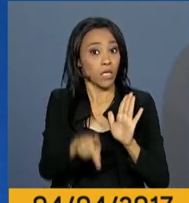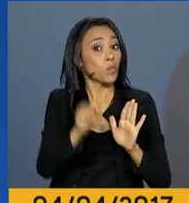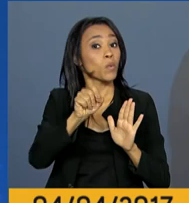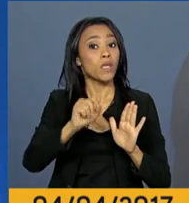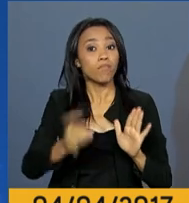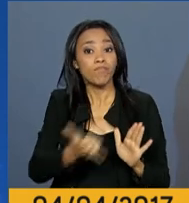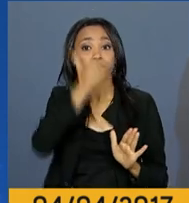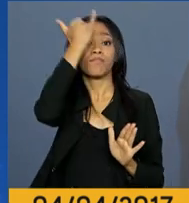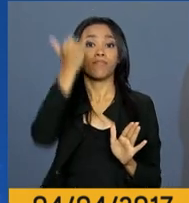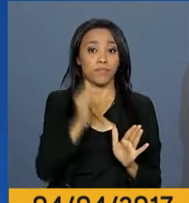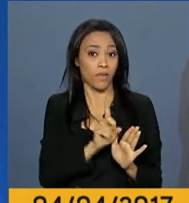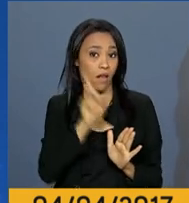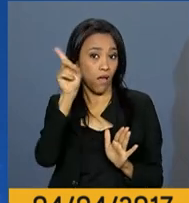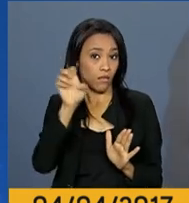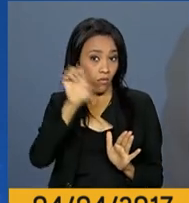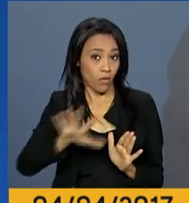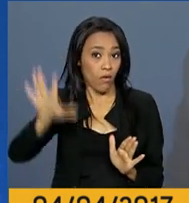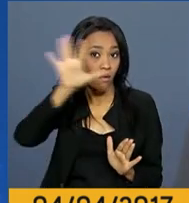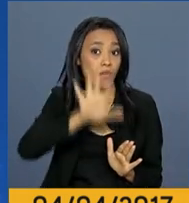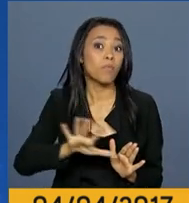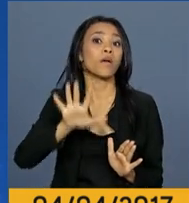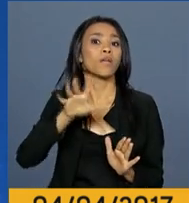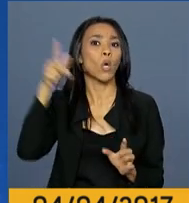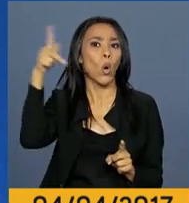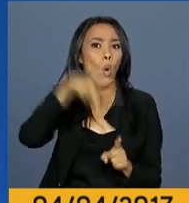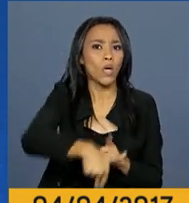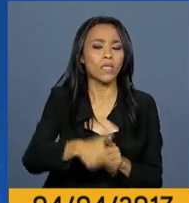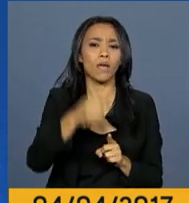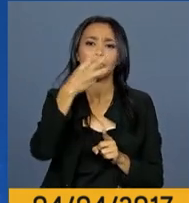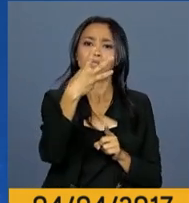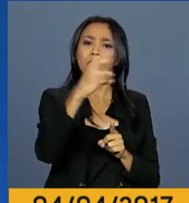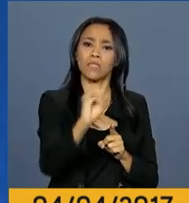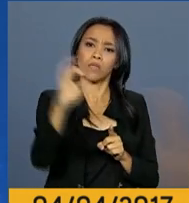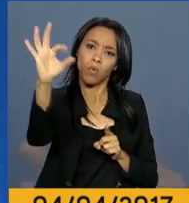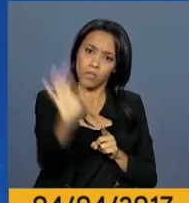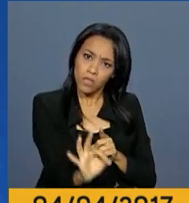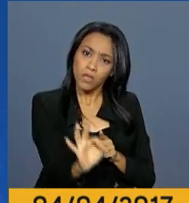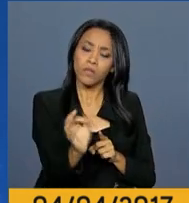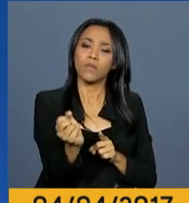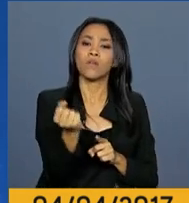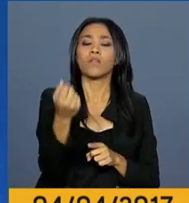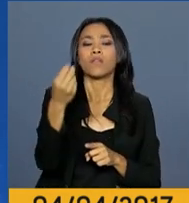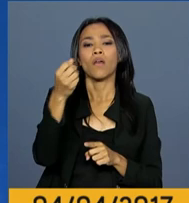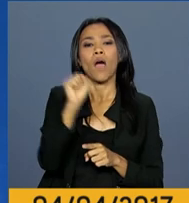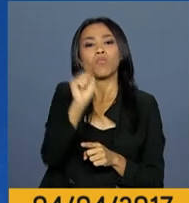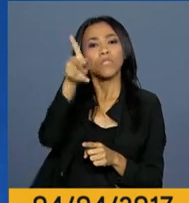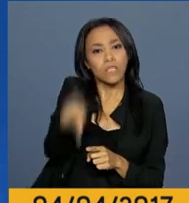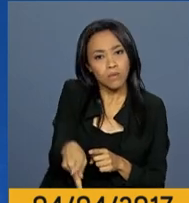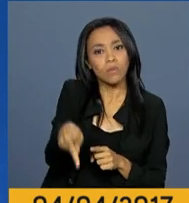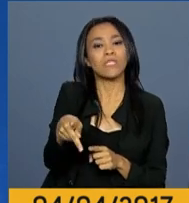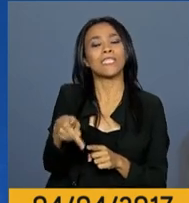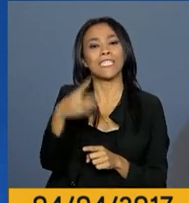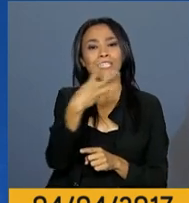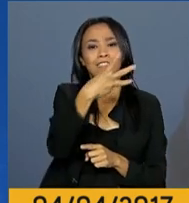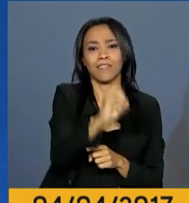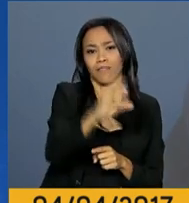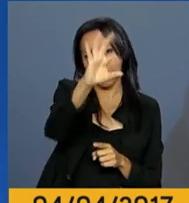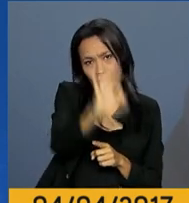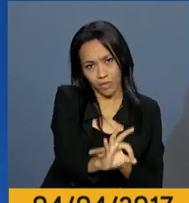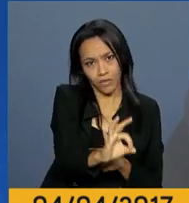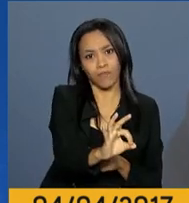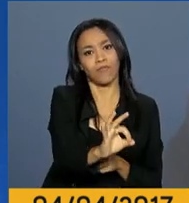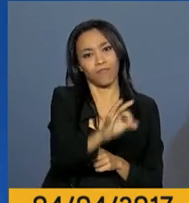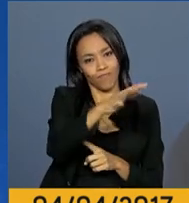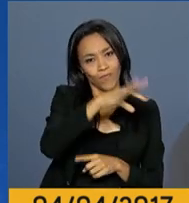tiveram que fazê-la recentemente, cortando 30% da aposentadoria, 30% dos vencimentos